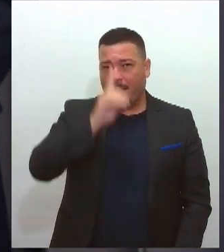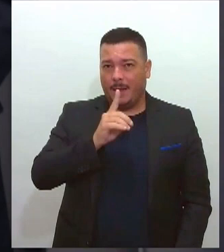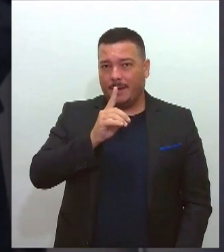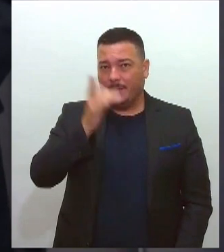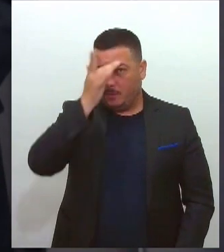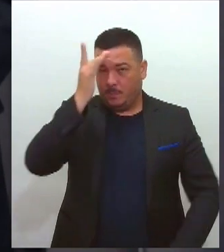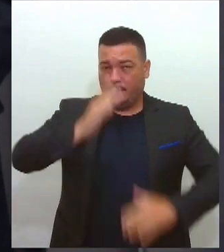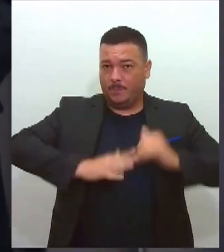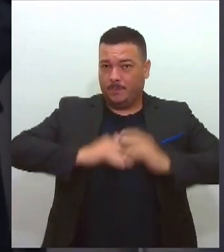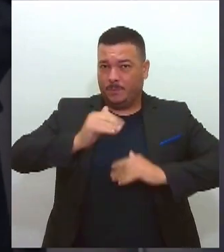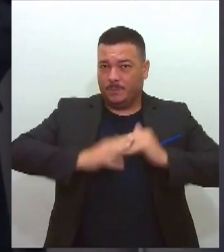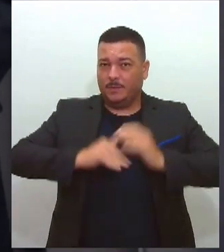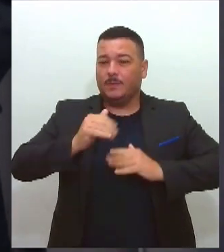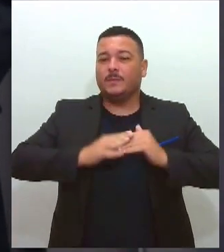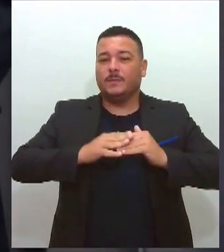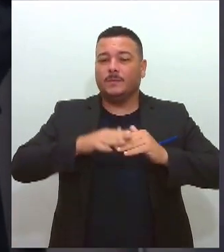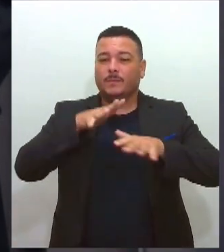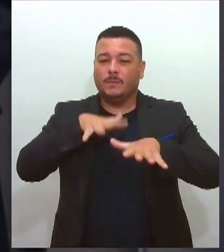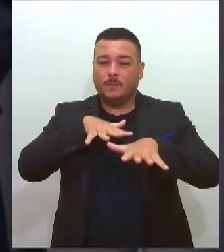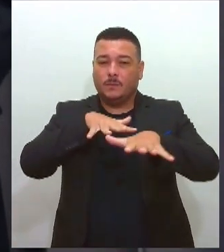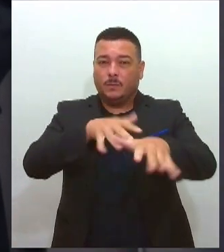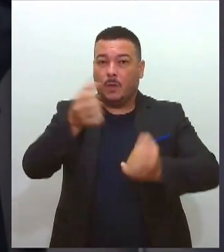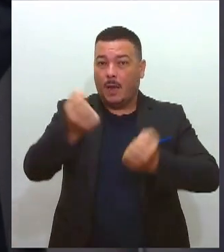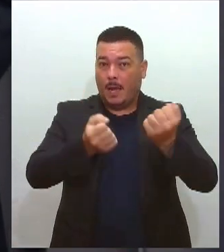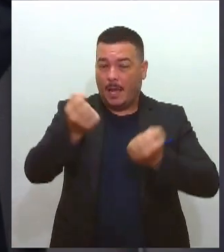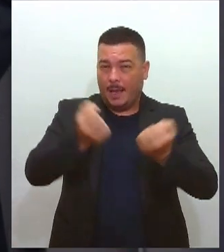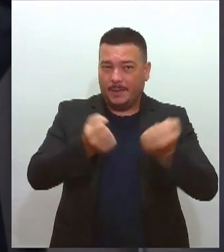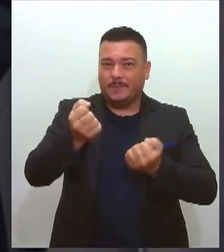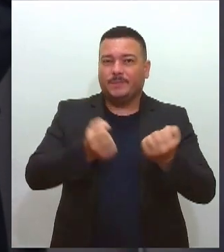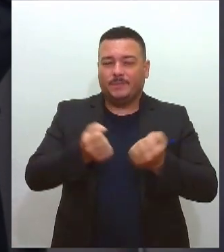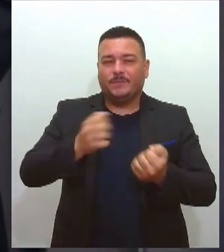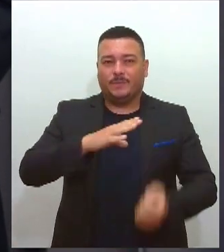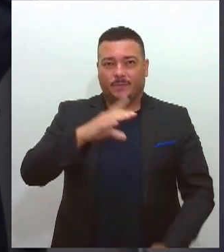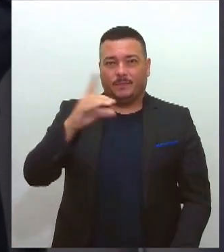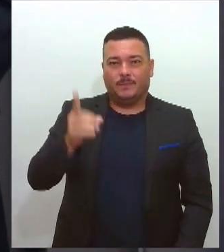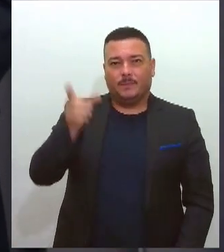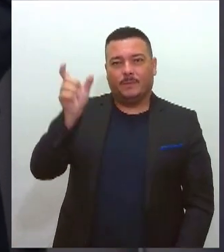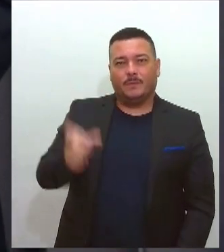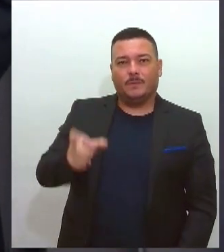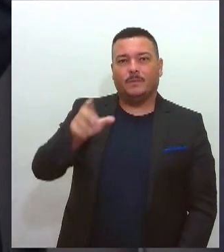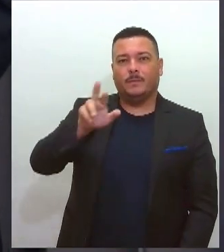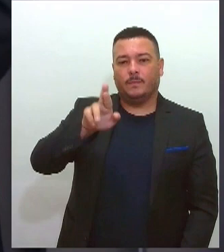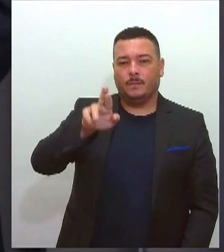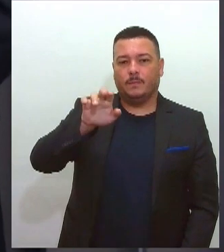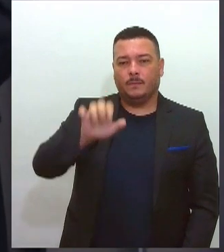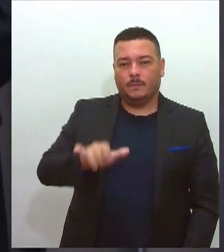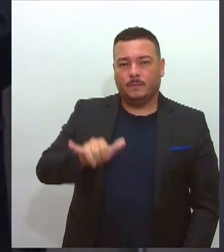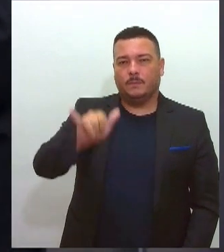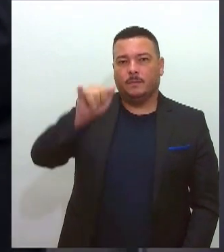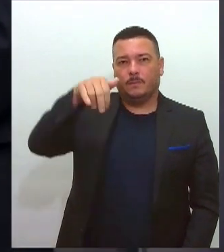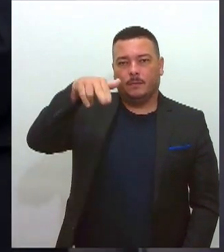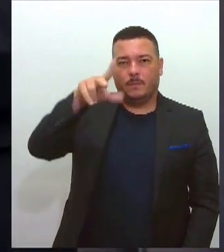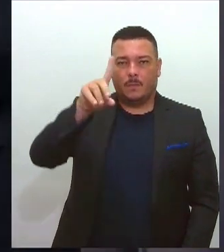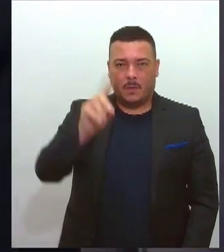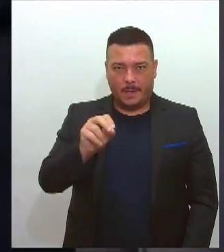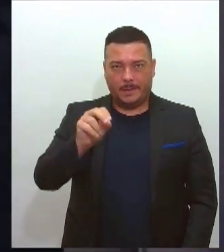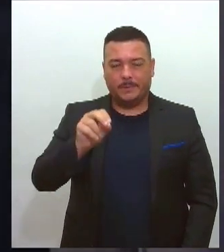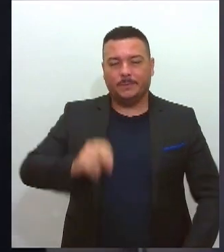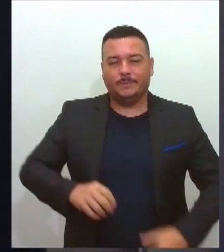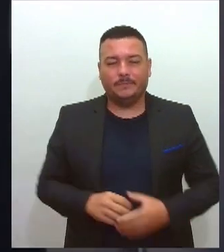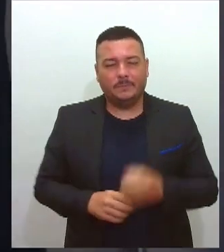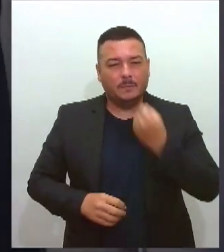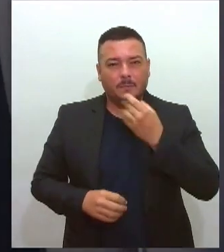da Coordenadoria de Educação da SMTT, Reinato Ferreira dos Santos. Muito boa noite,